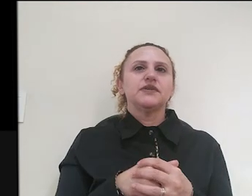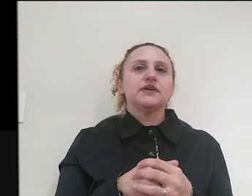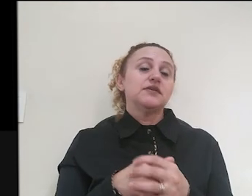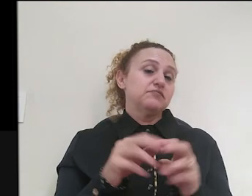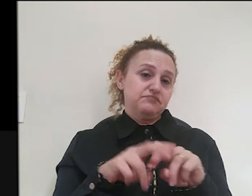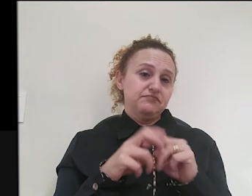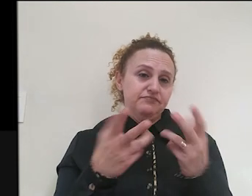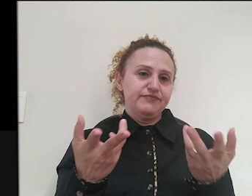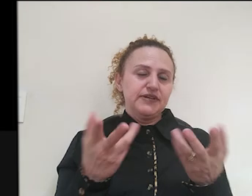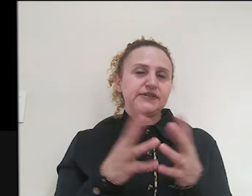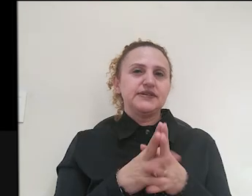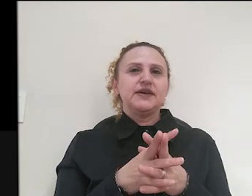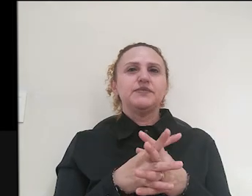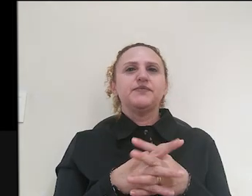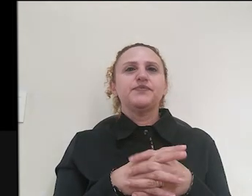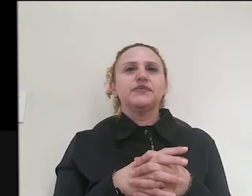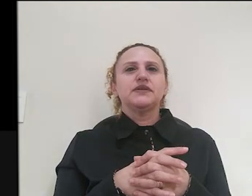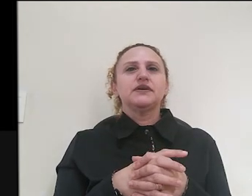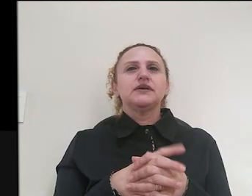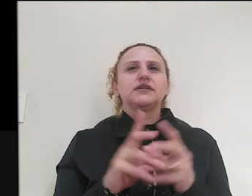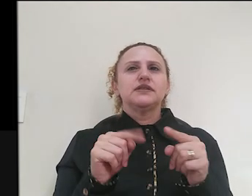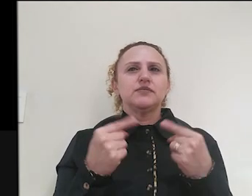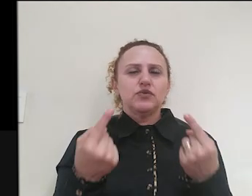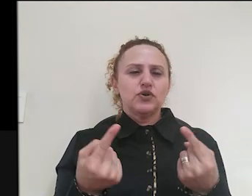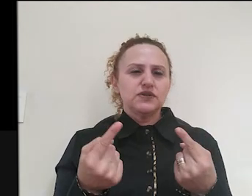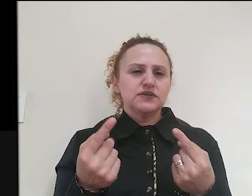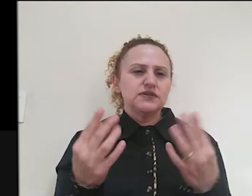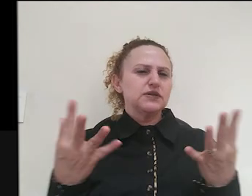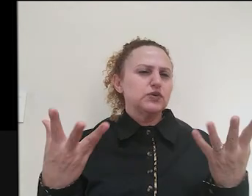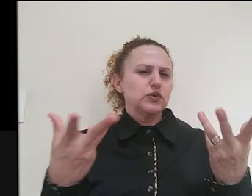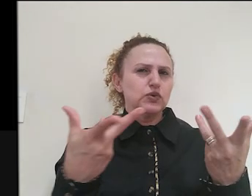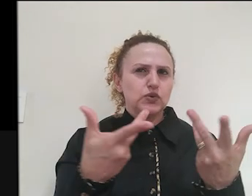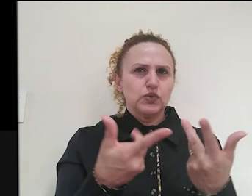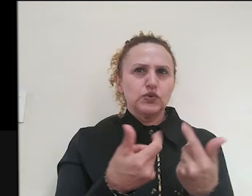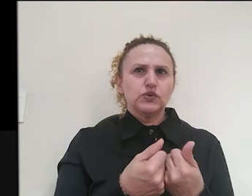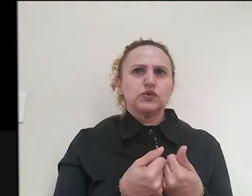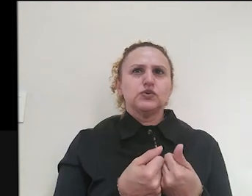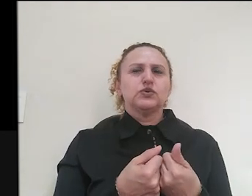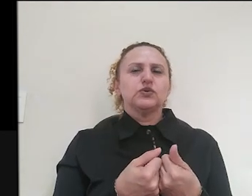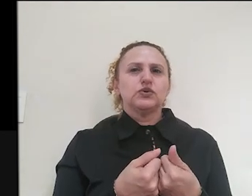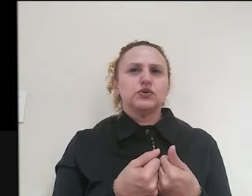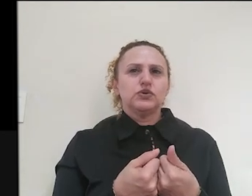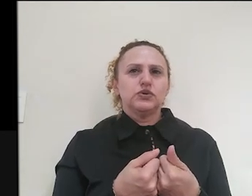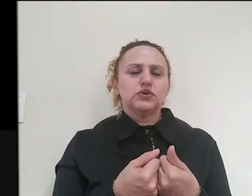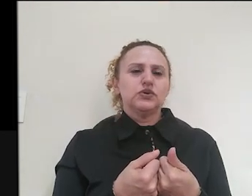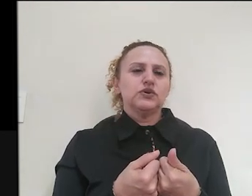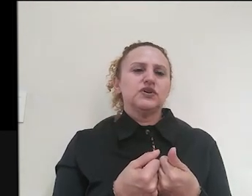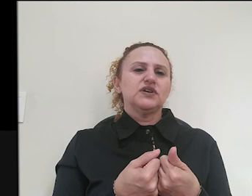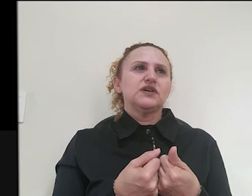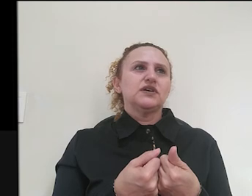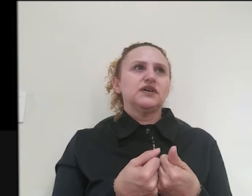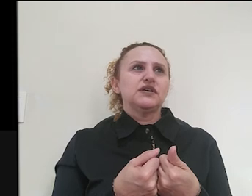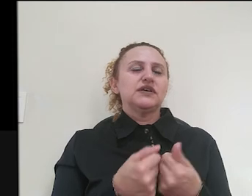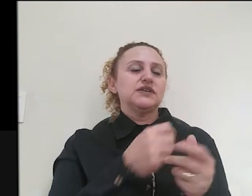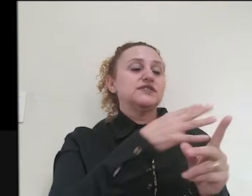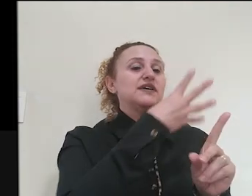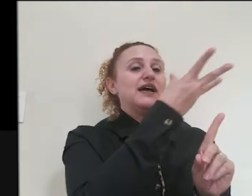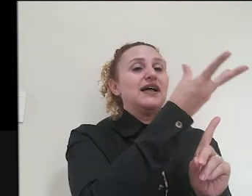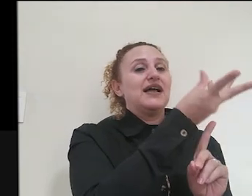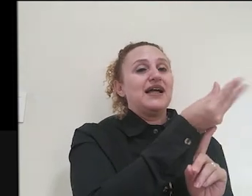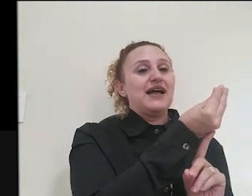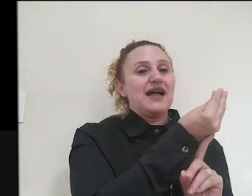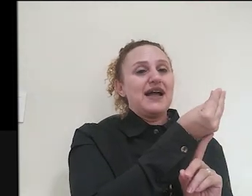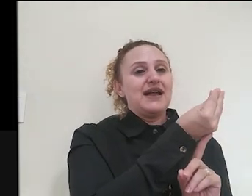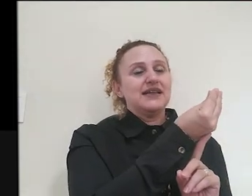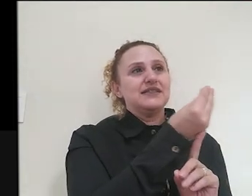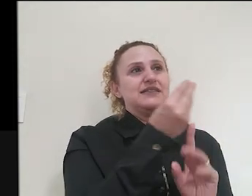depois dessas vanguardas, tudo é possível, né? Esse limite entre a arte e a